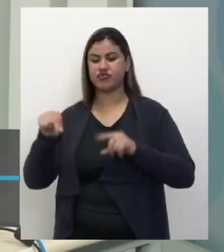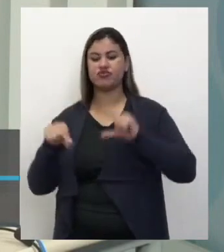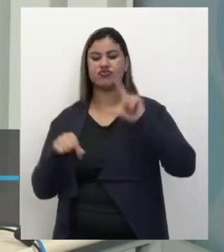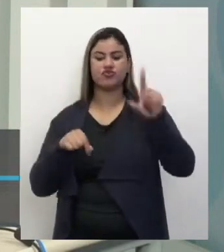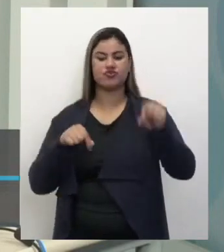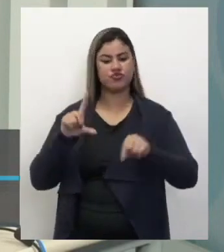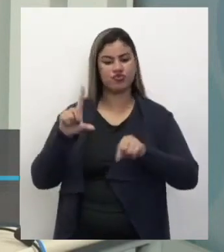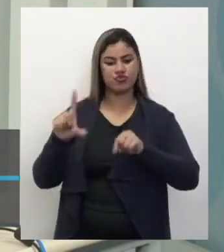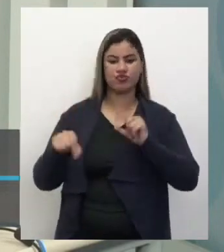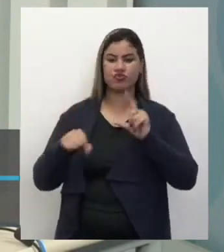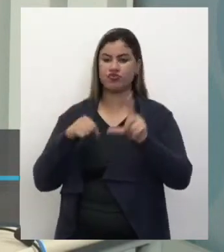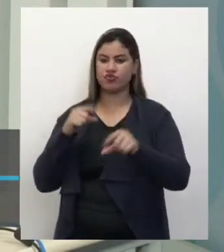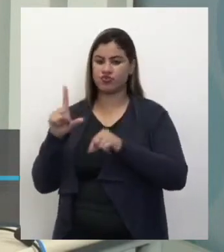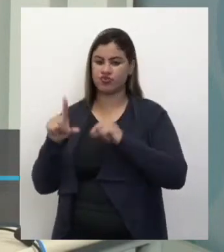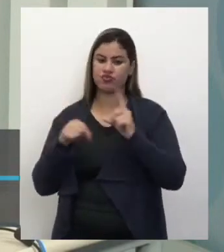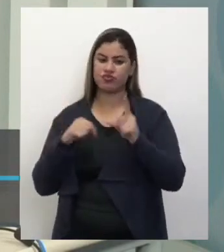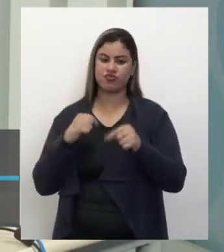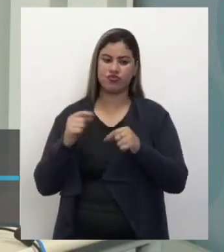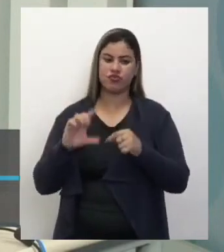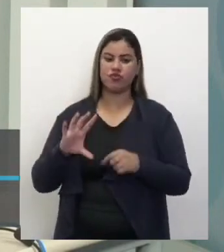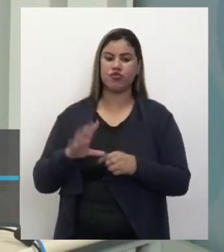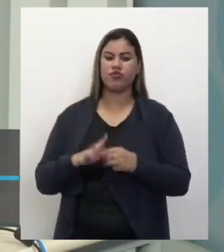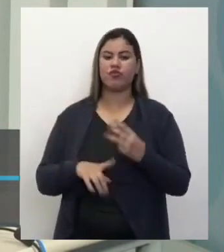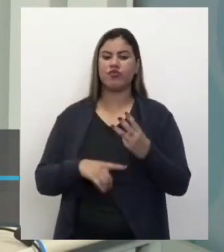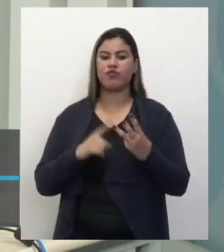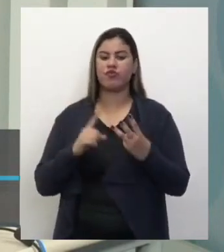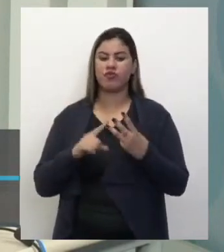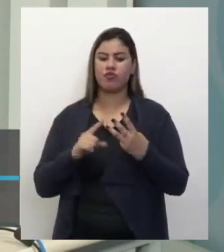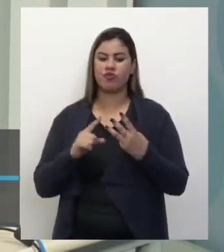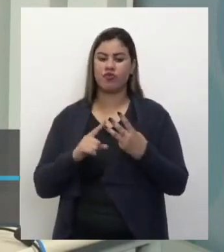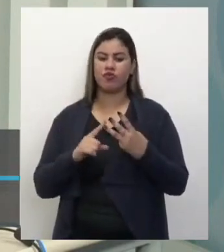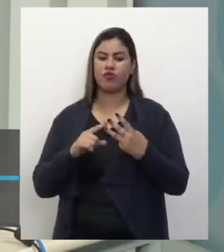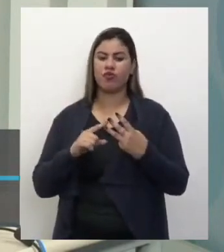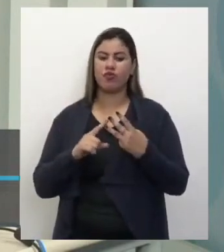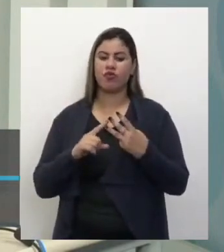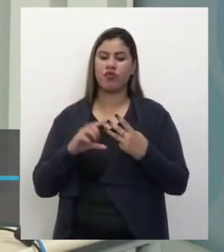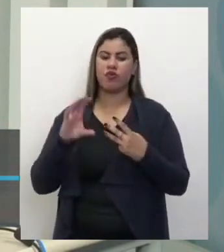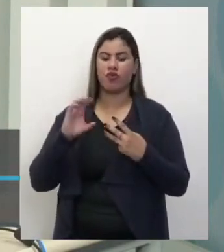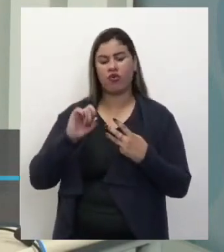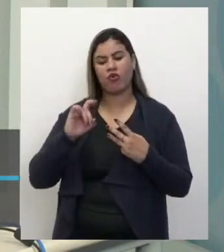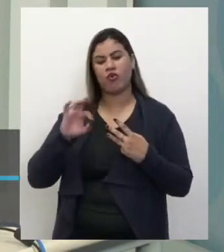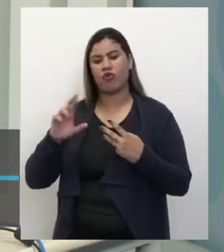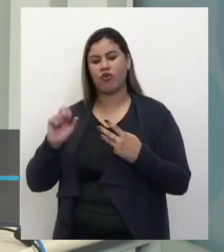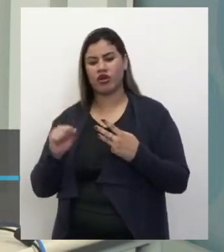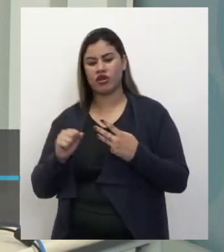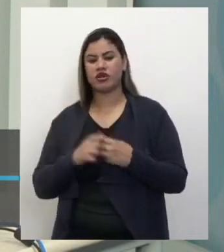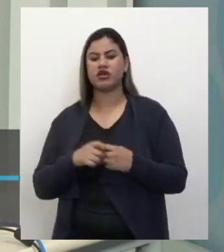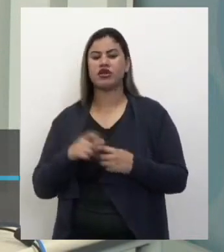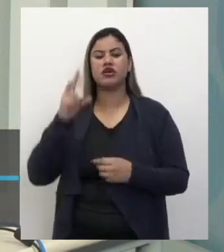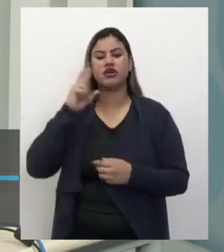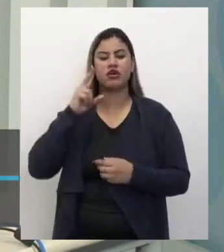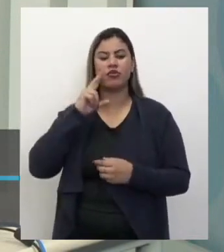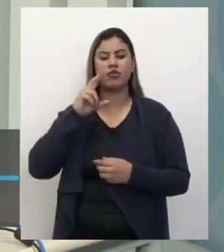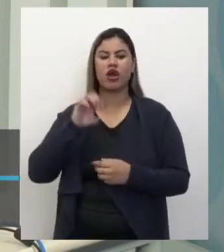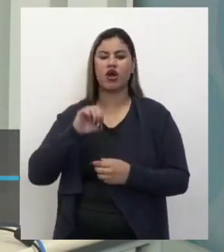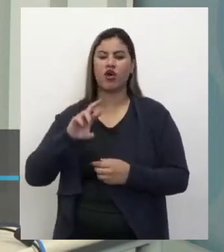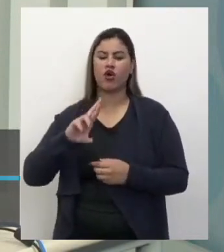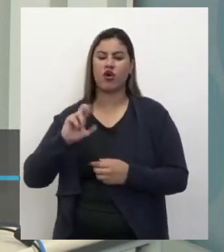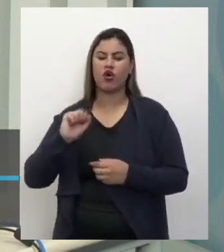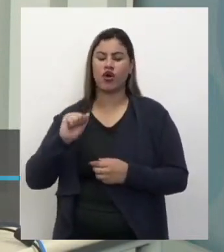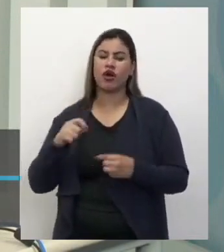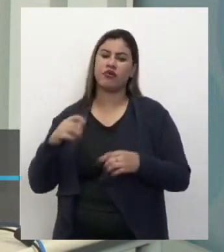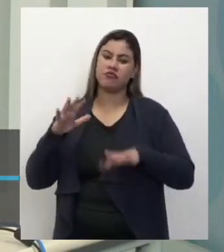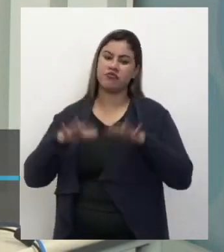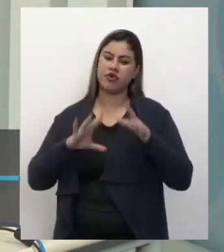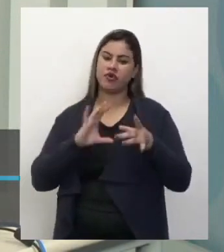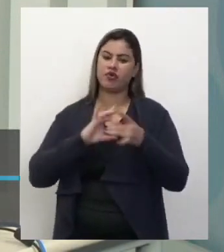ou você faz aquilo, ou acontece isso ou aquilo. Também é usado, às vezes, o ora, ora. E tem que lembrar também que o ora depende do contexto aí,